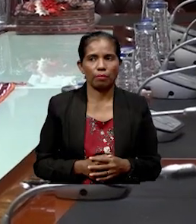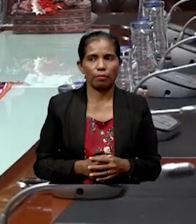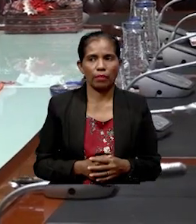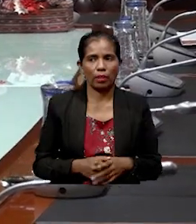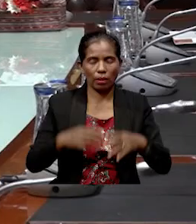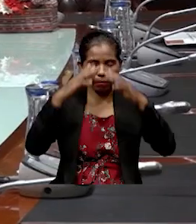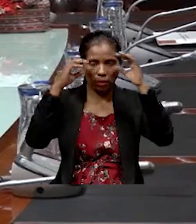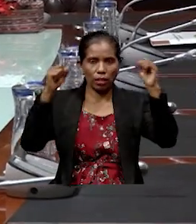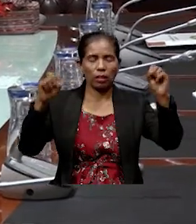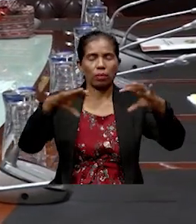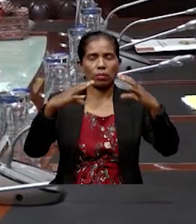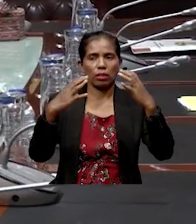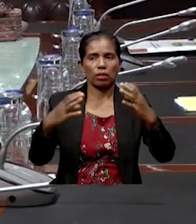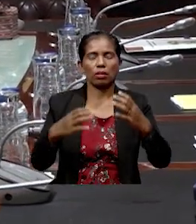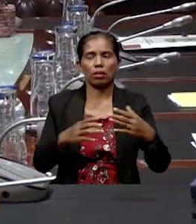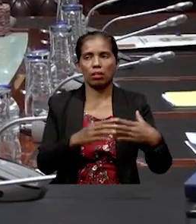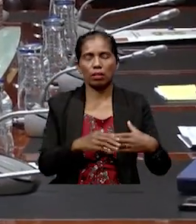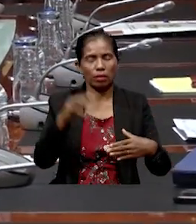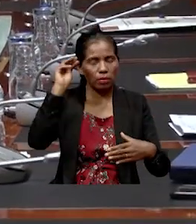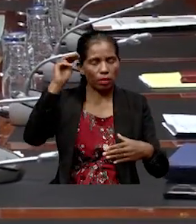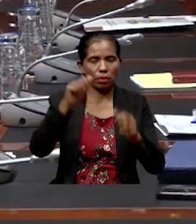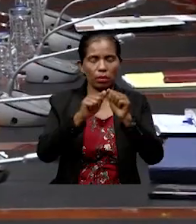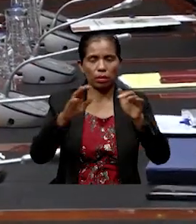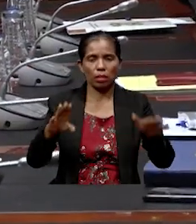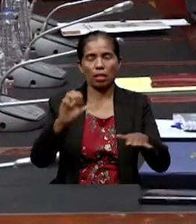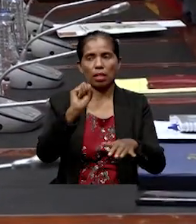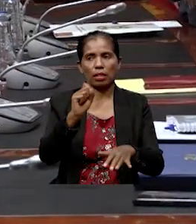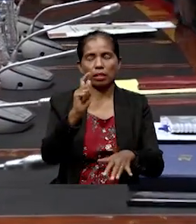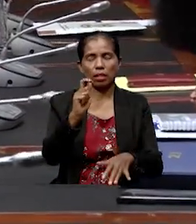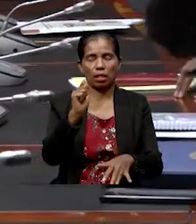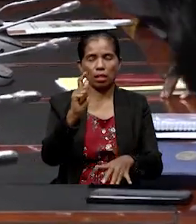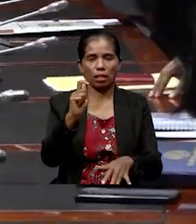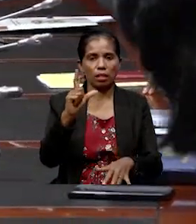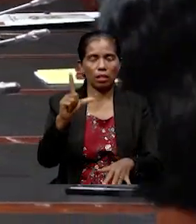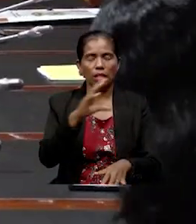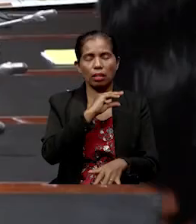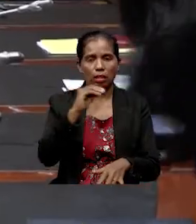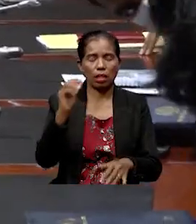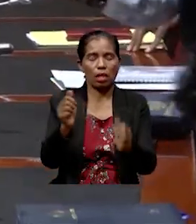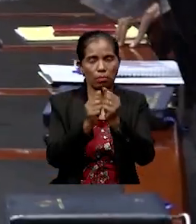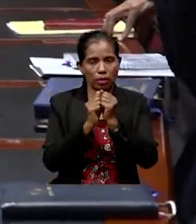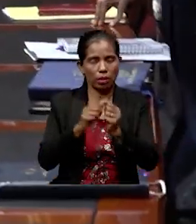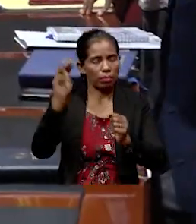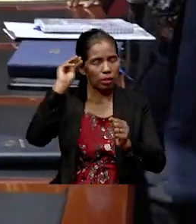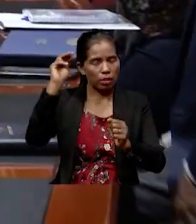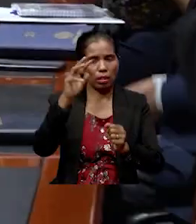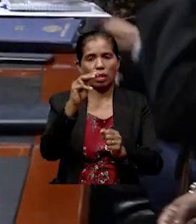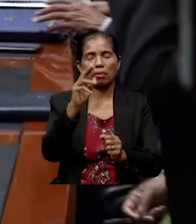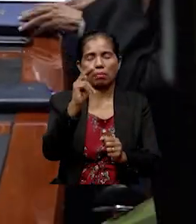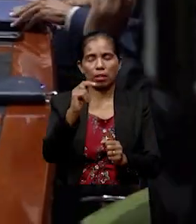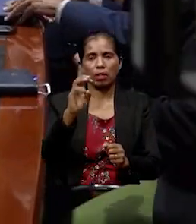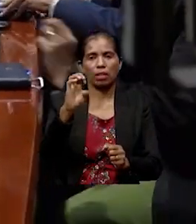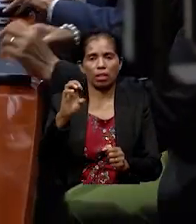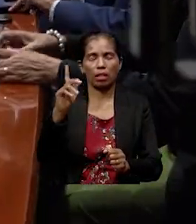Presidente da Comissão Organizadora, atual Ministro da Administração Estatal, Miguel Pereira de Carvalho, ramuto com o Ministro de Negócios Estrangeiros na